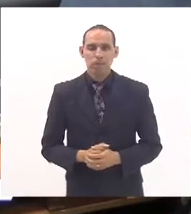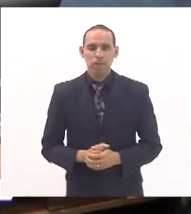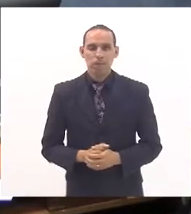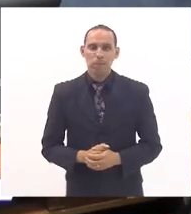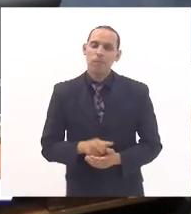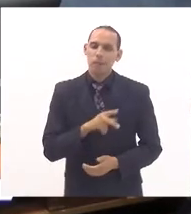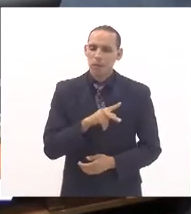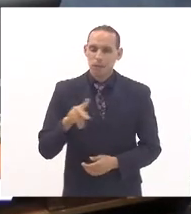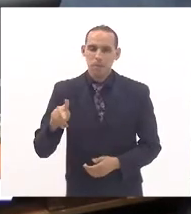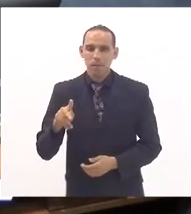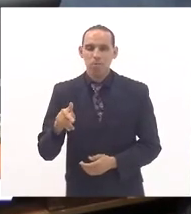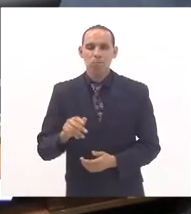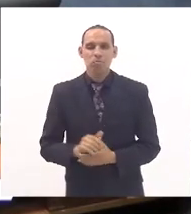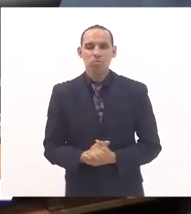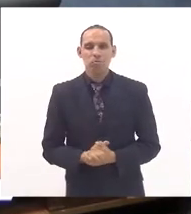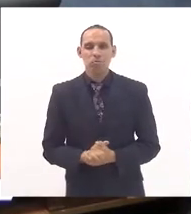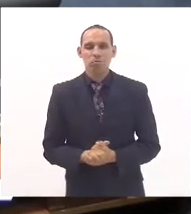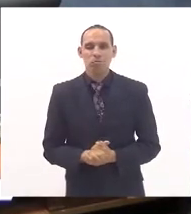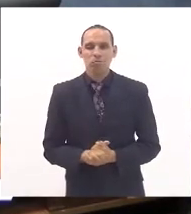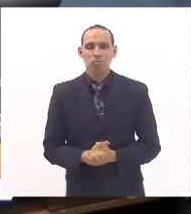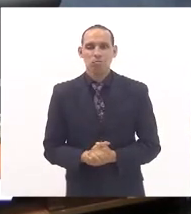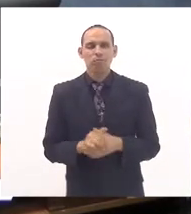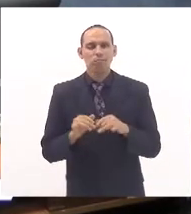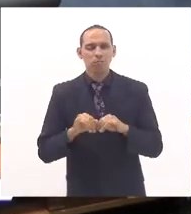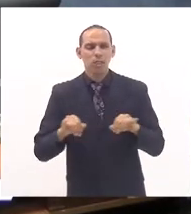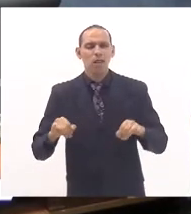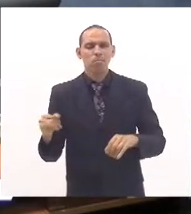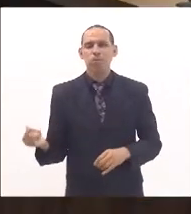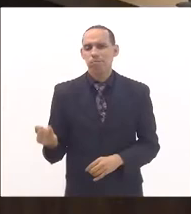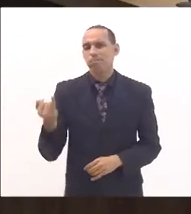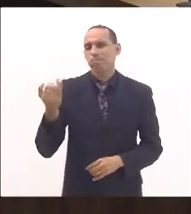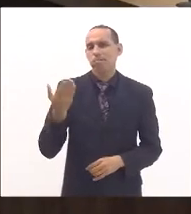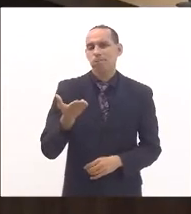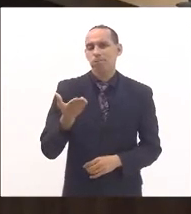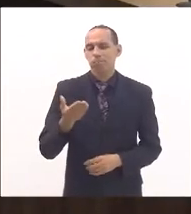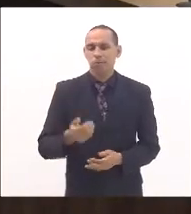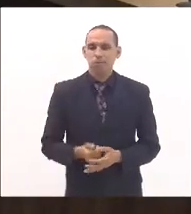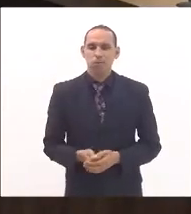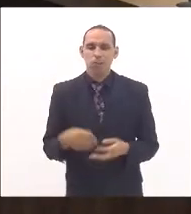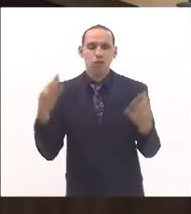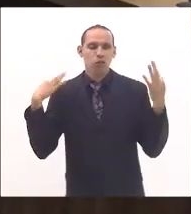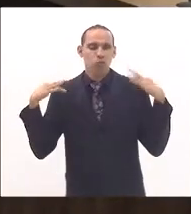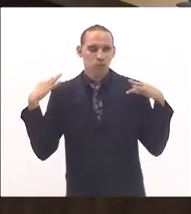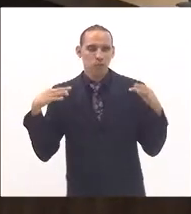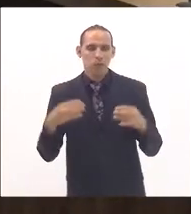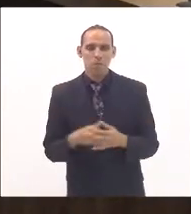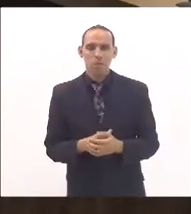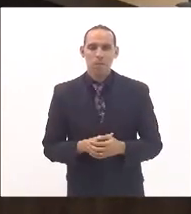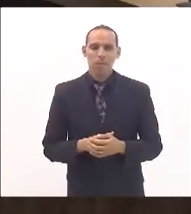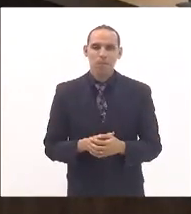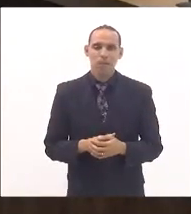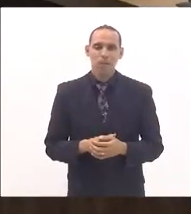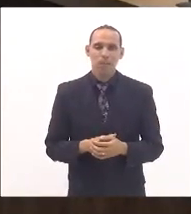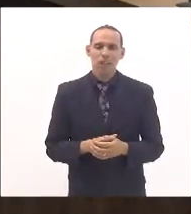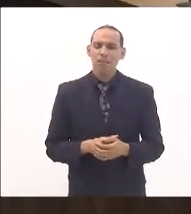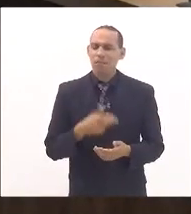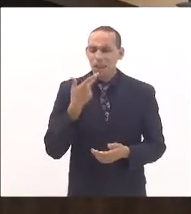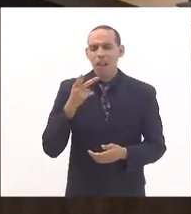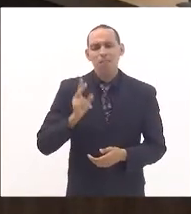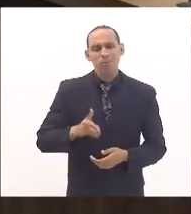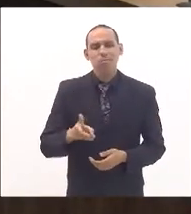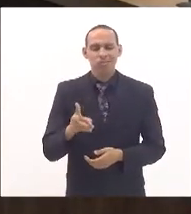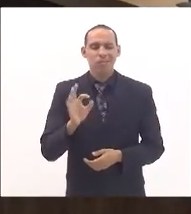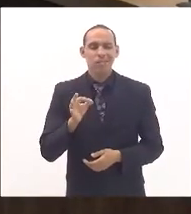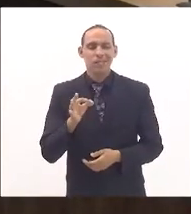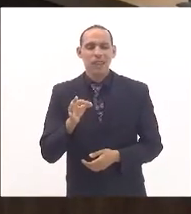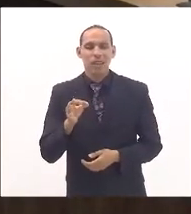Senhor presidente, considero uma mensagem importante. Turismo, aliás, é sempre citado, não é, André?